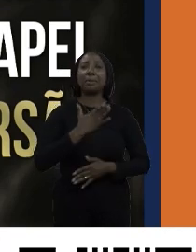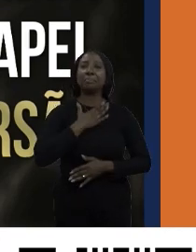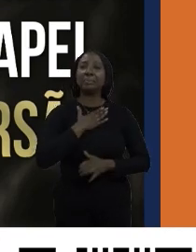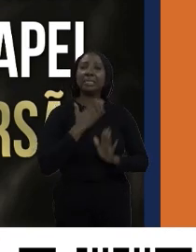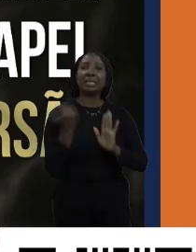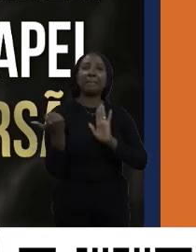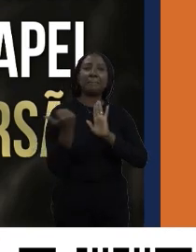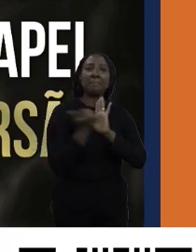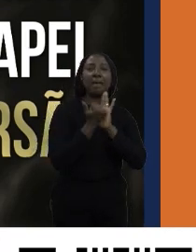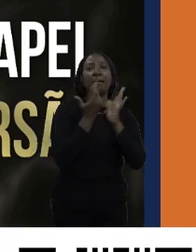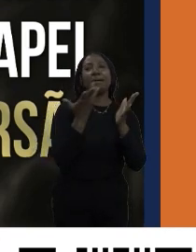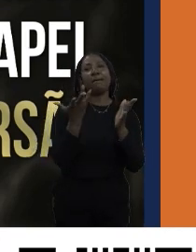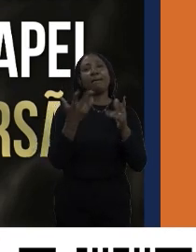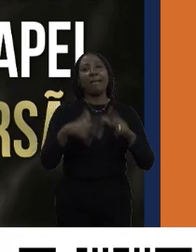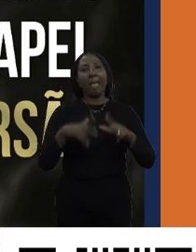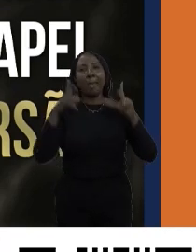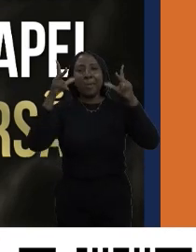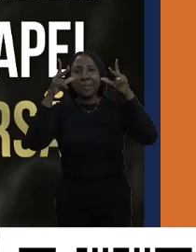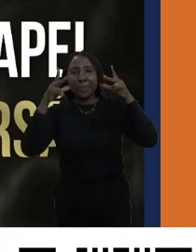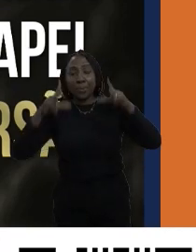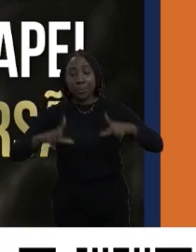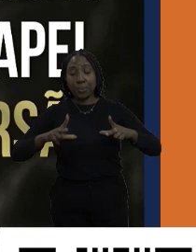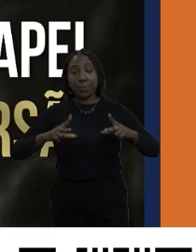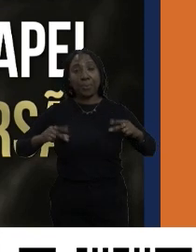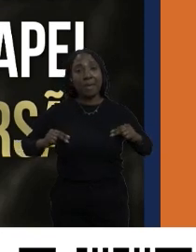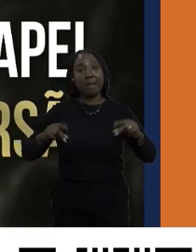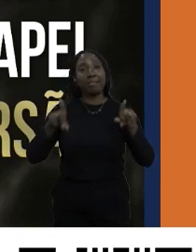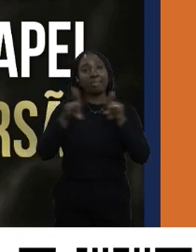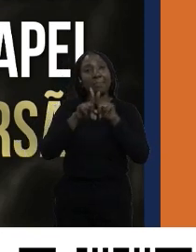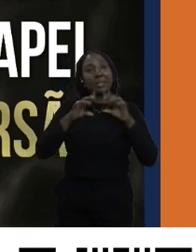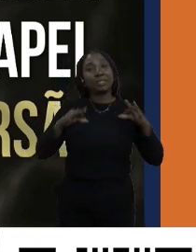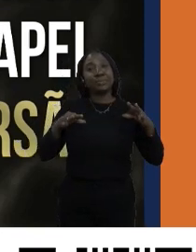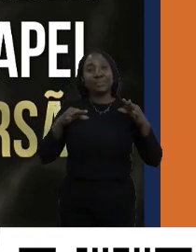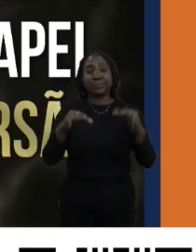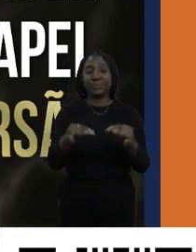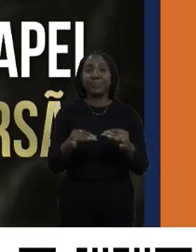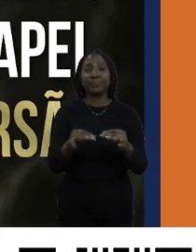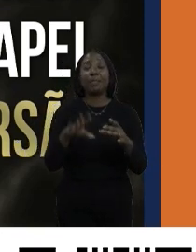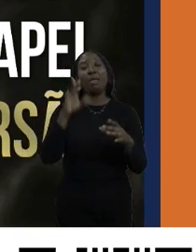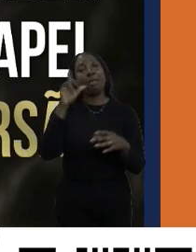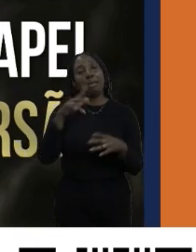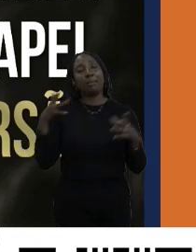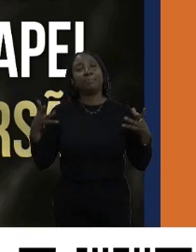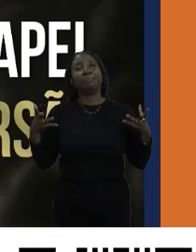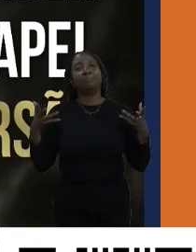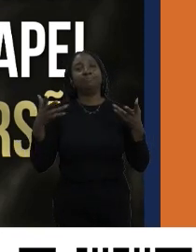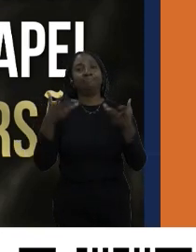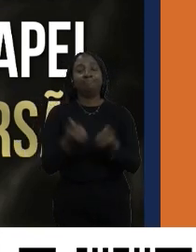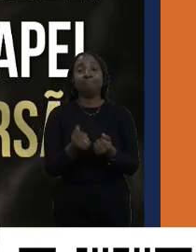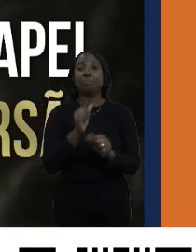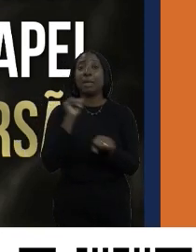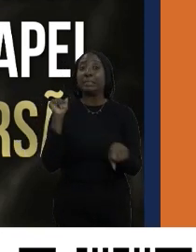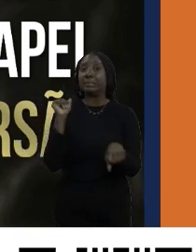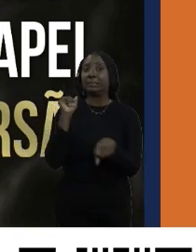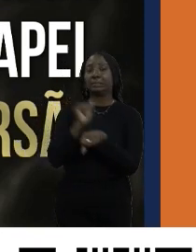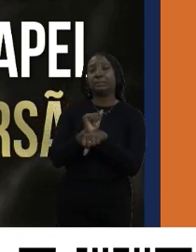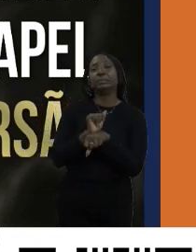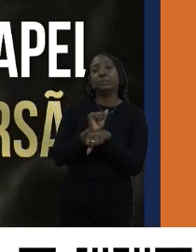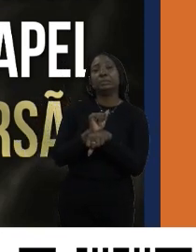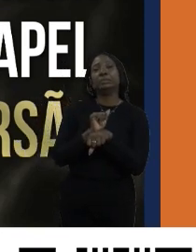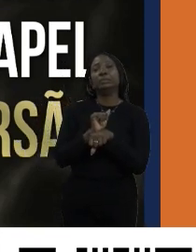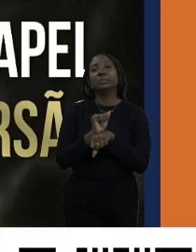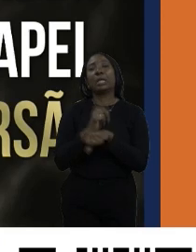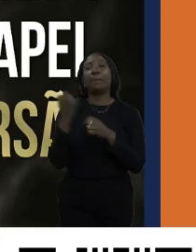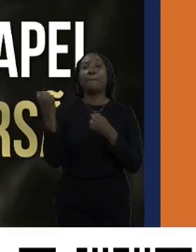a cueca do Giovani, o caderno do Giovani, disque Giovani, tinha tudo. Era um espetáculo, né? O cúmulo é quando eu parava no